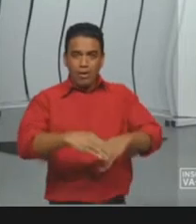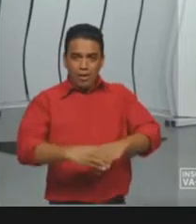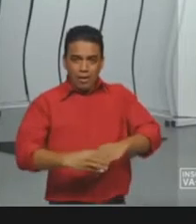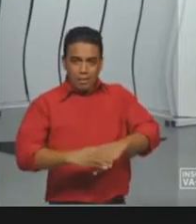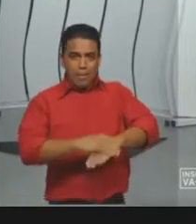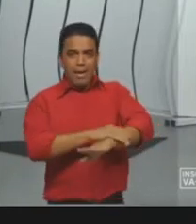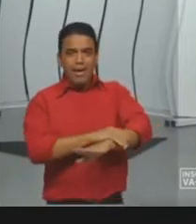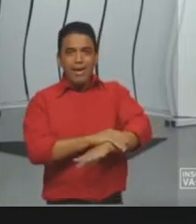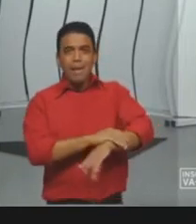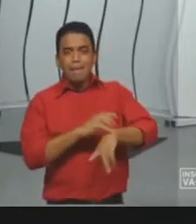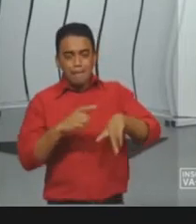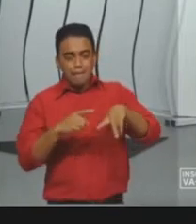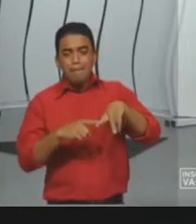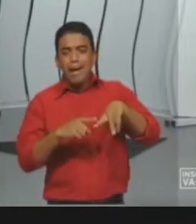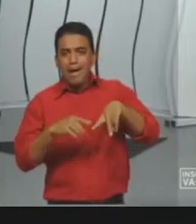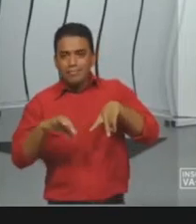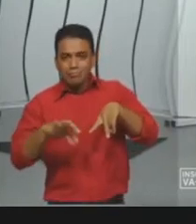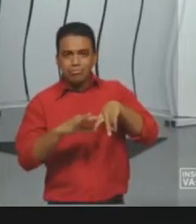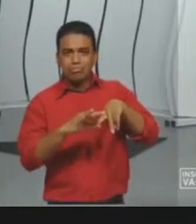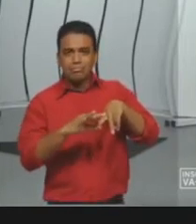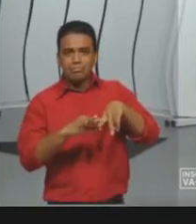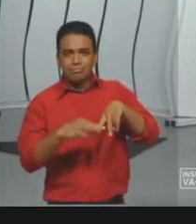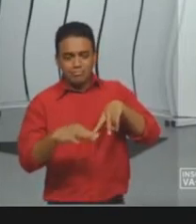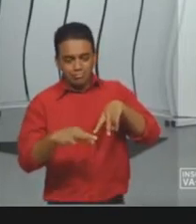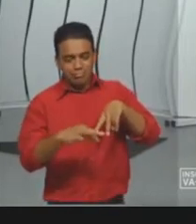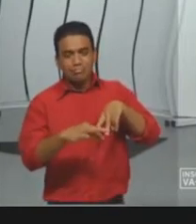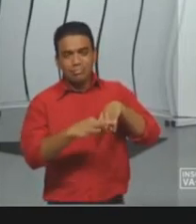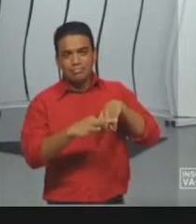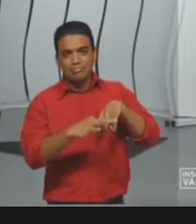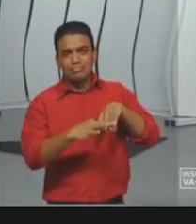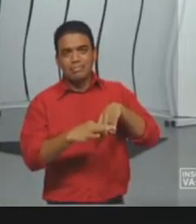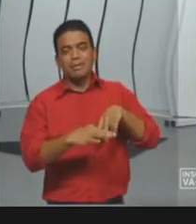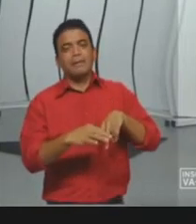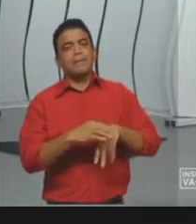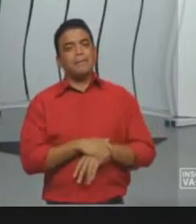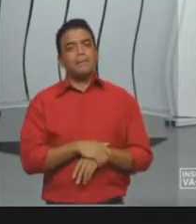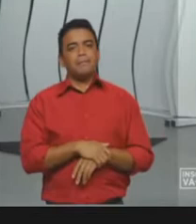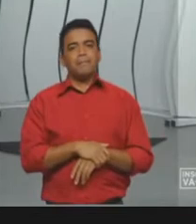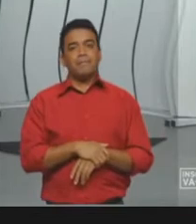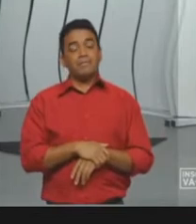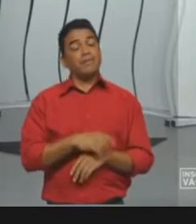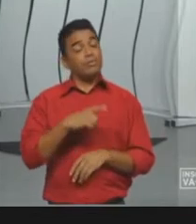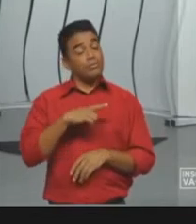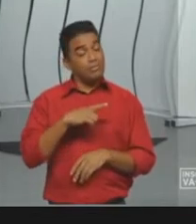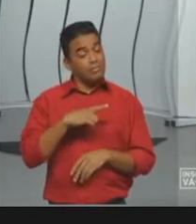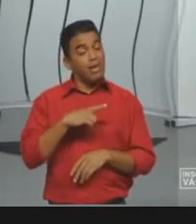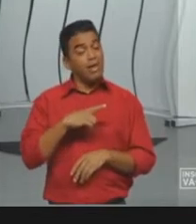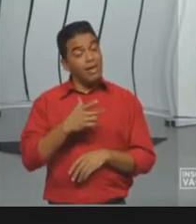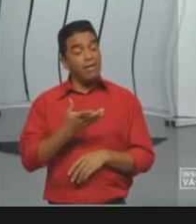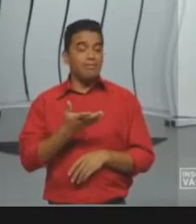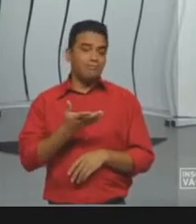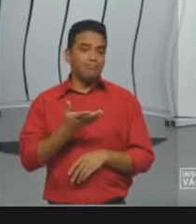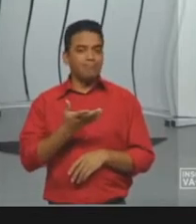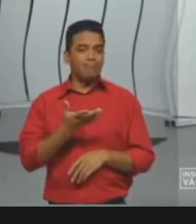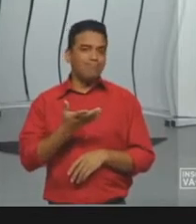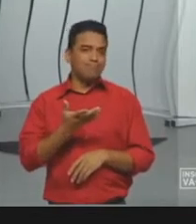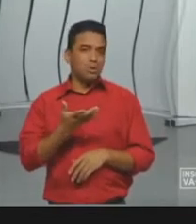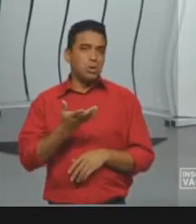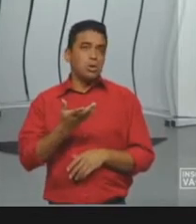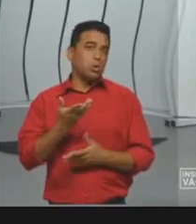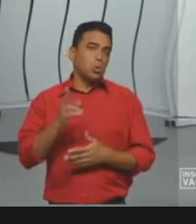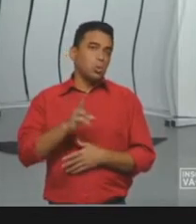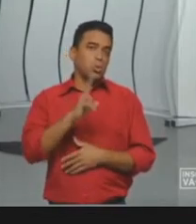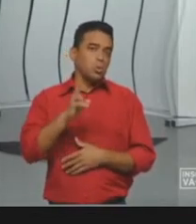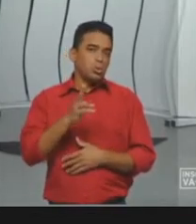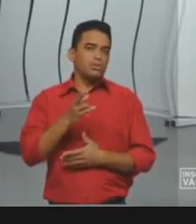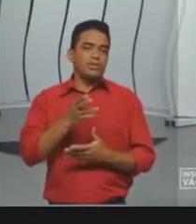nos pés, certo? Tem uma função. Aqui, alguns seres têm utilidade também para os seres humanos. Vou